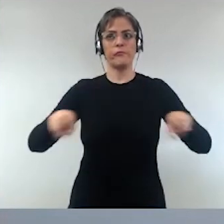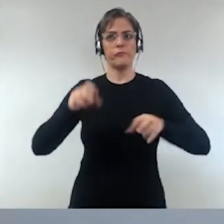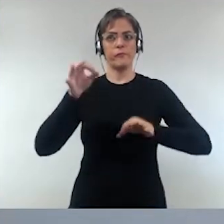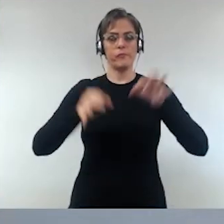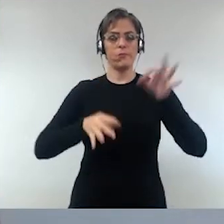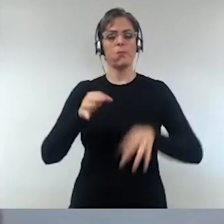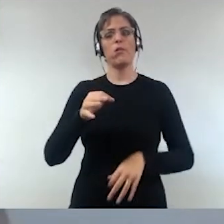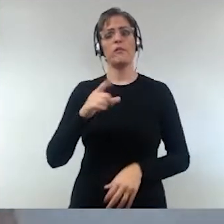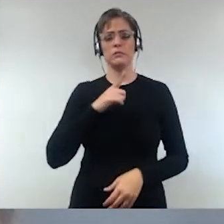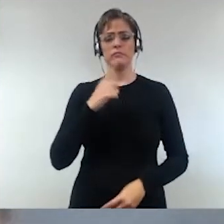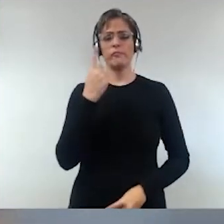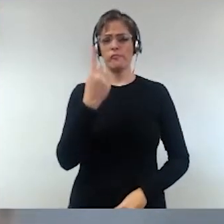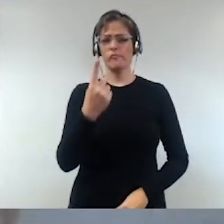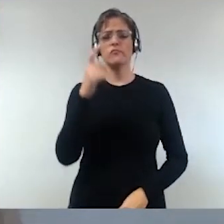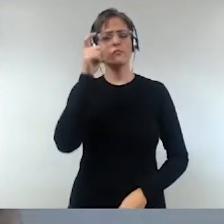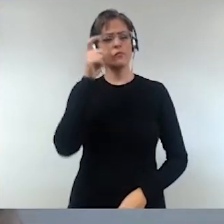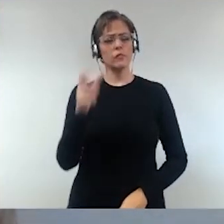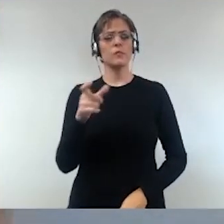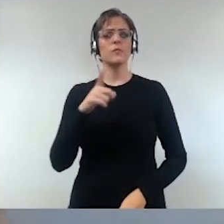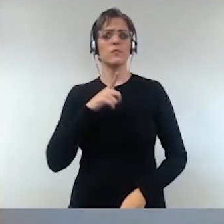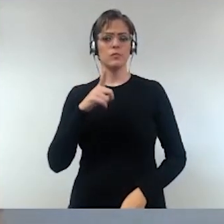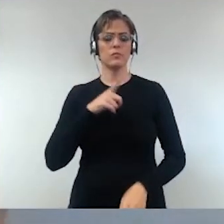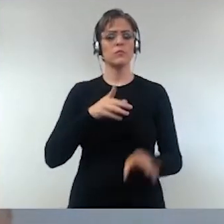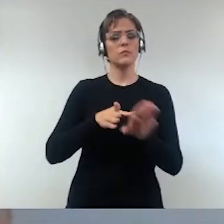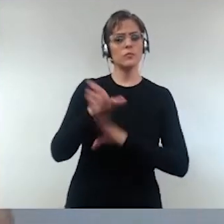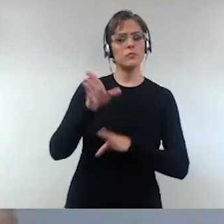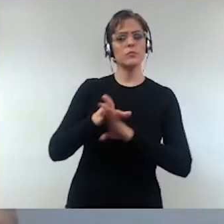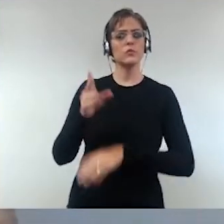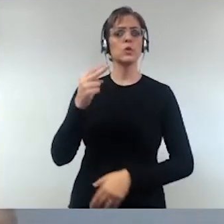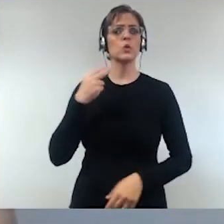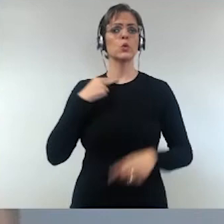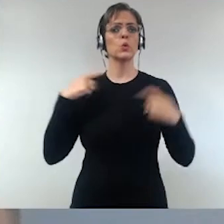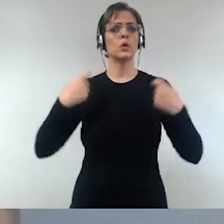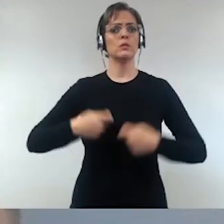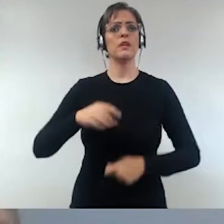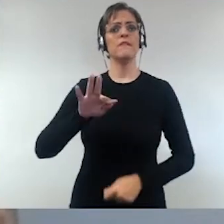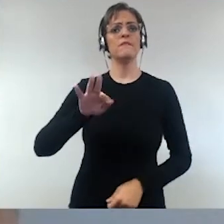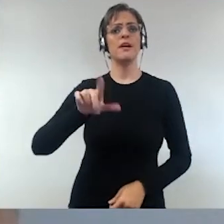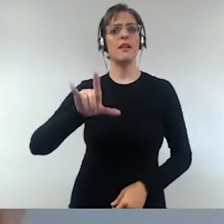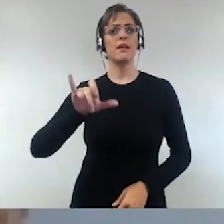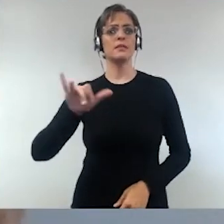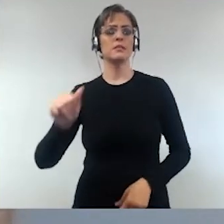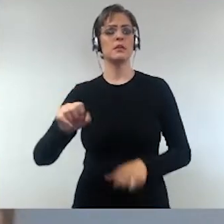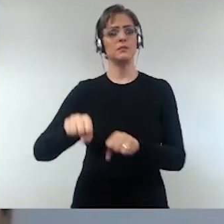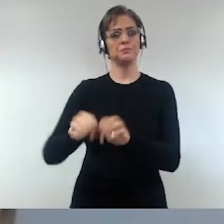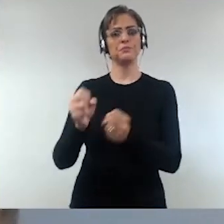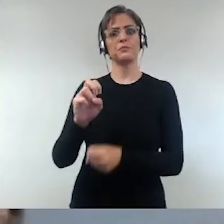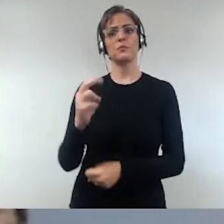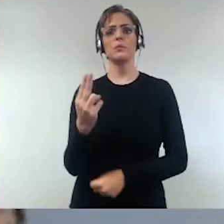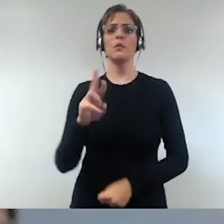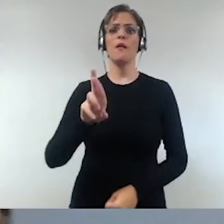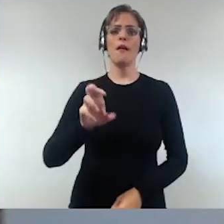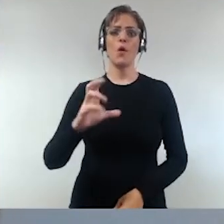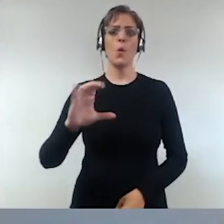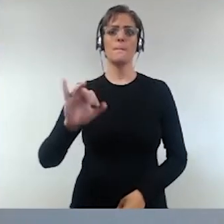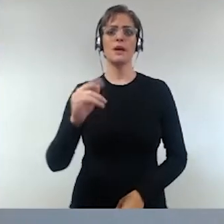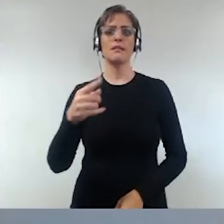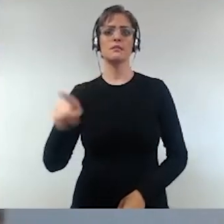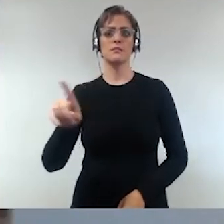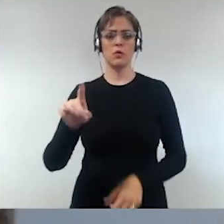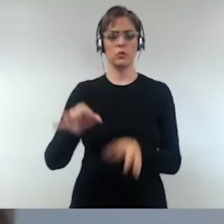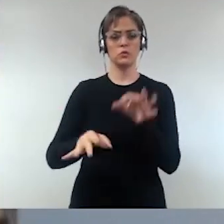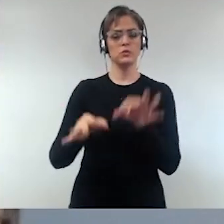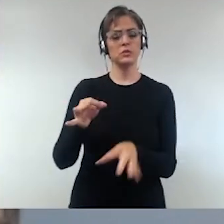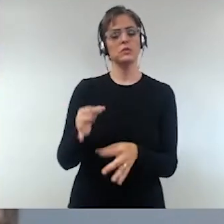inclusive uma que é bastante interessante, de recomendações para os juízes das varas de falências e recuperação judicial, que